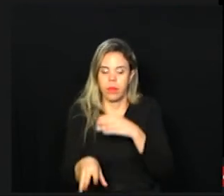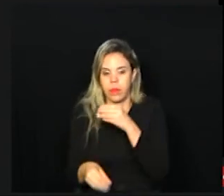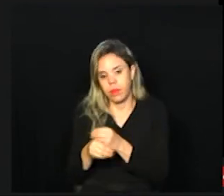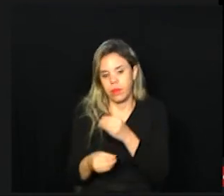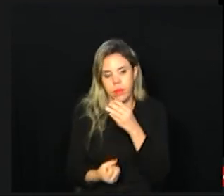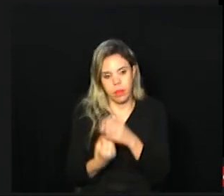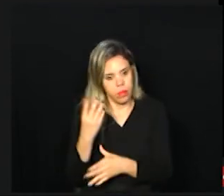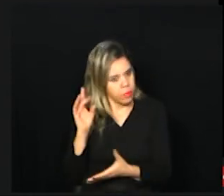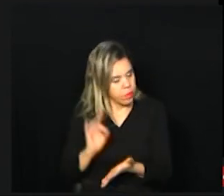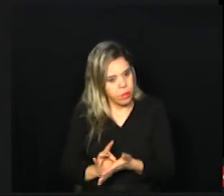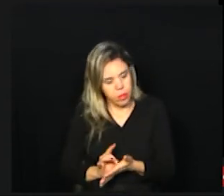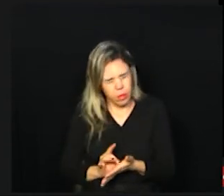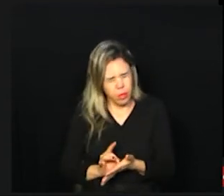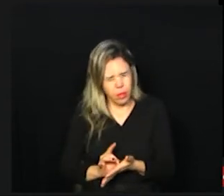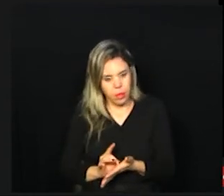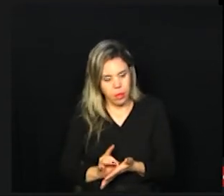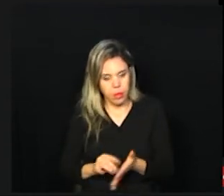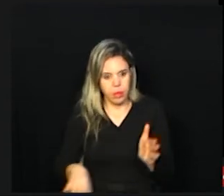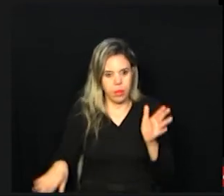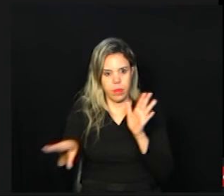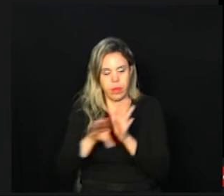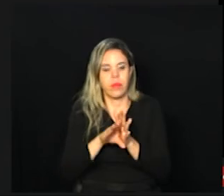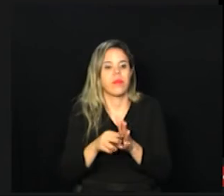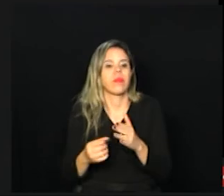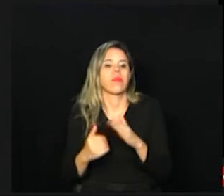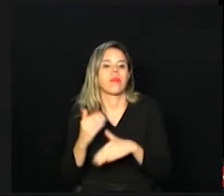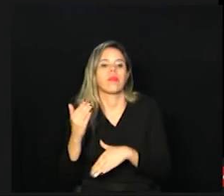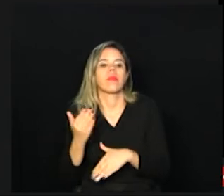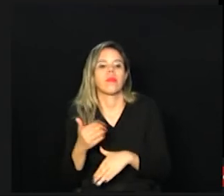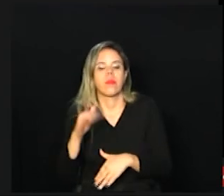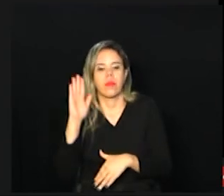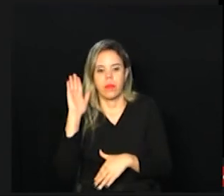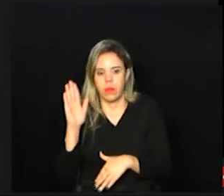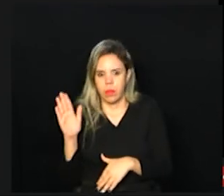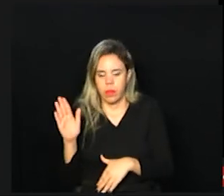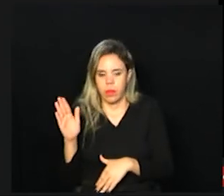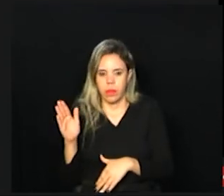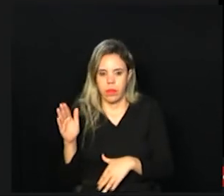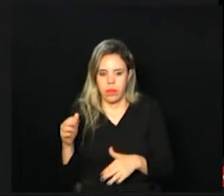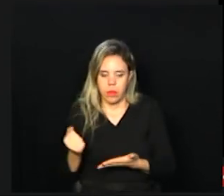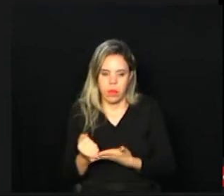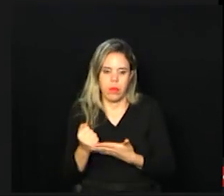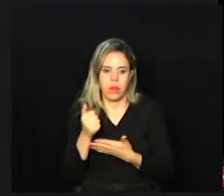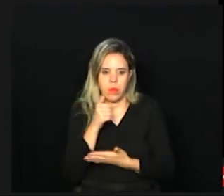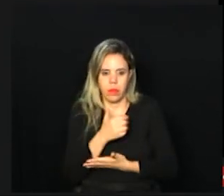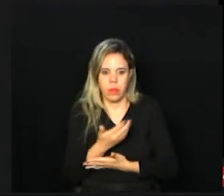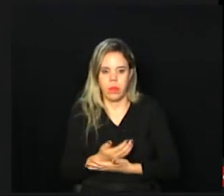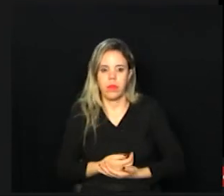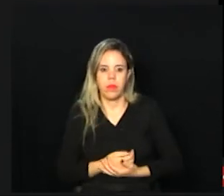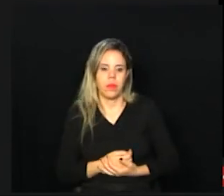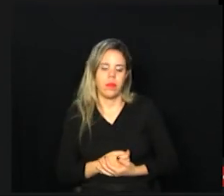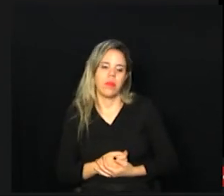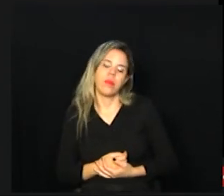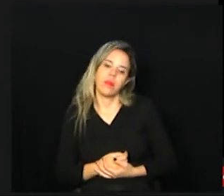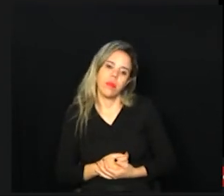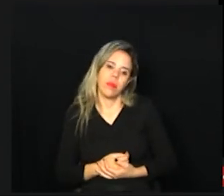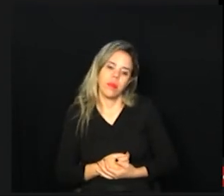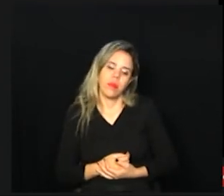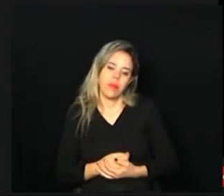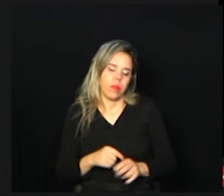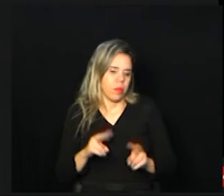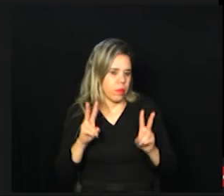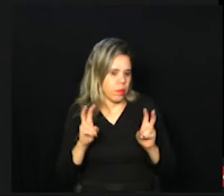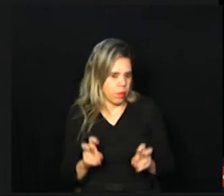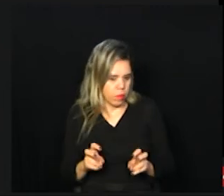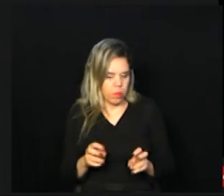que realmente venha para crescer cada vez mais em prol das mulheres. Com relação